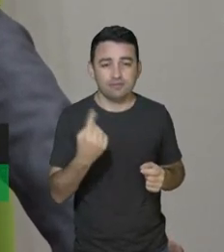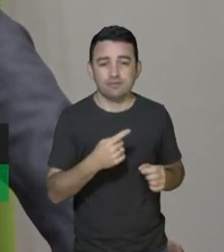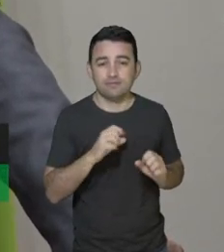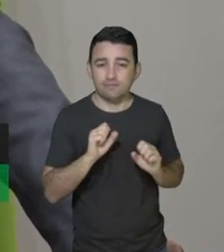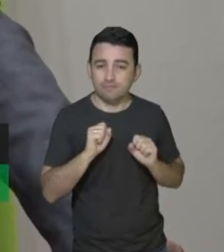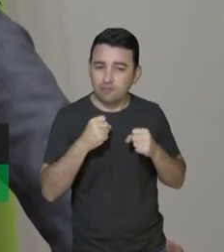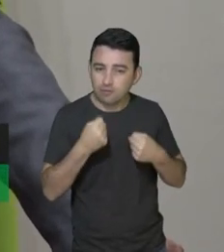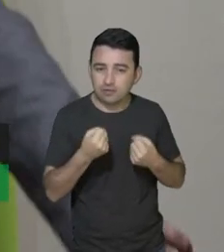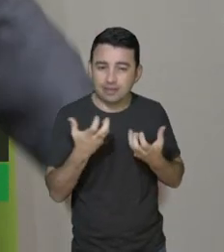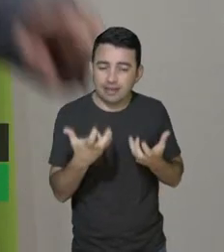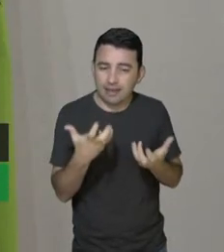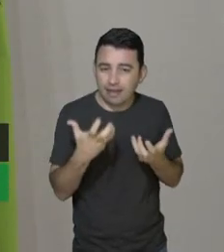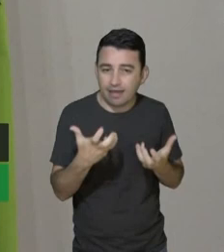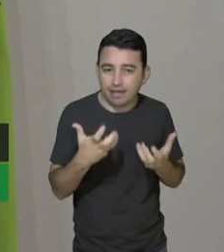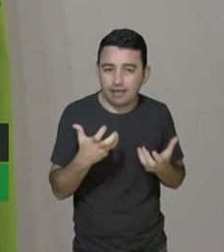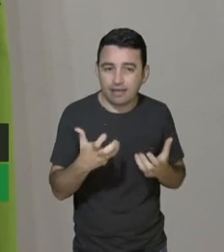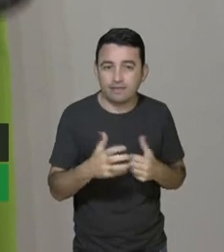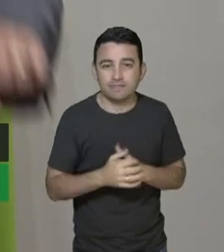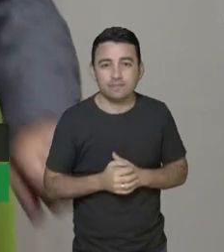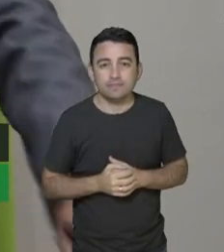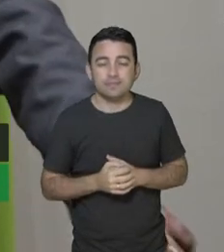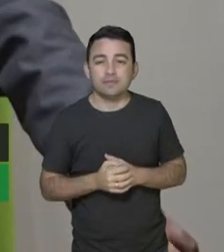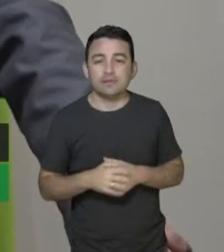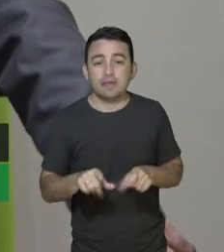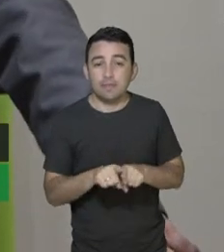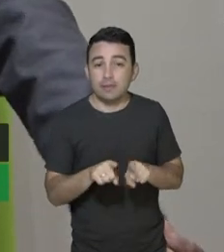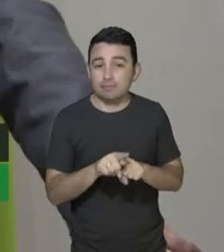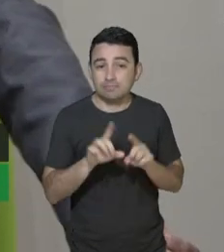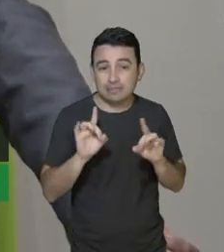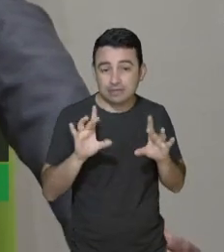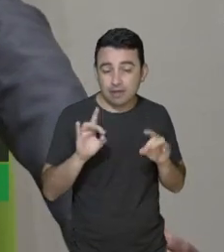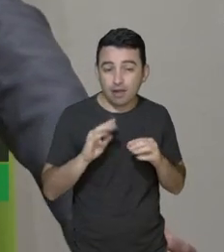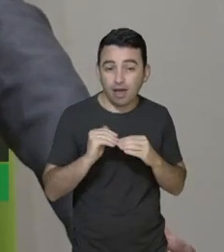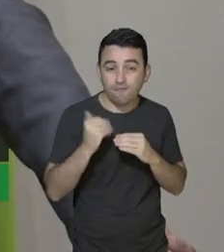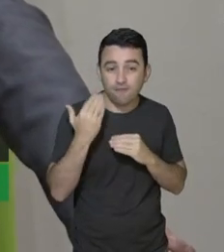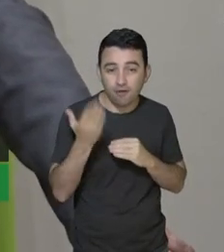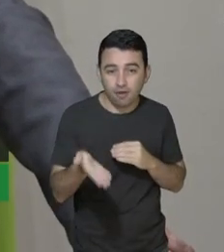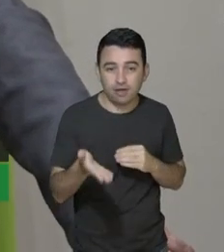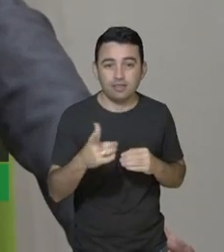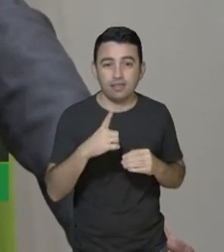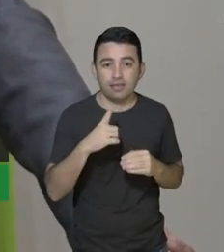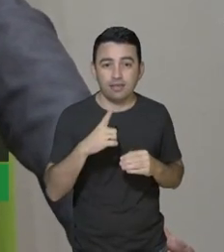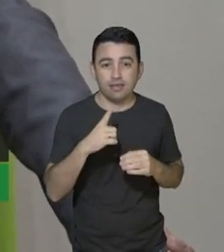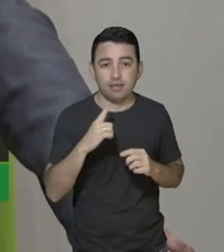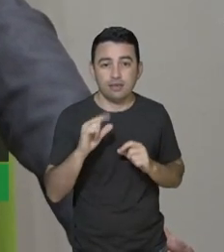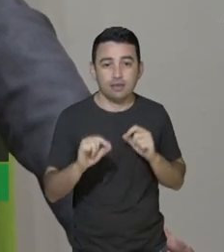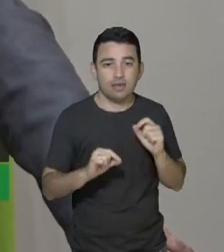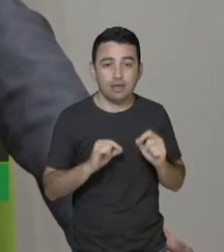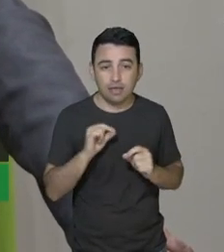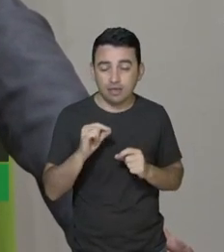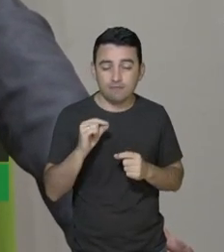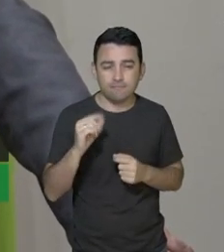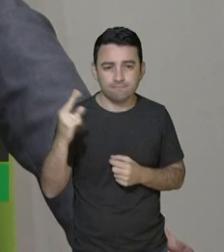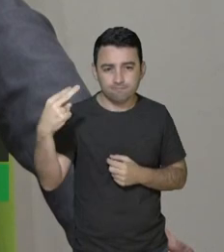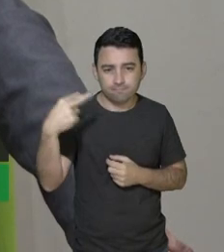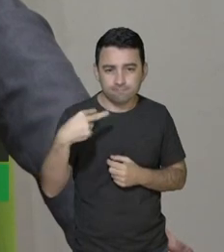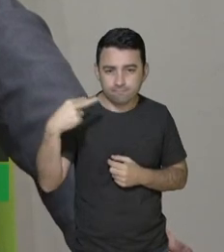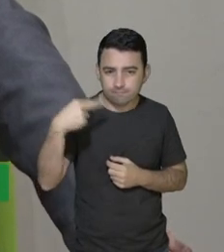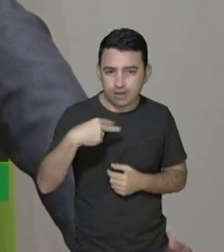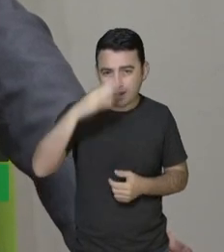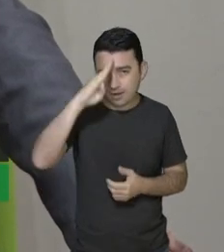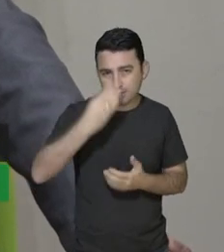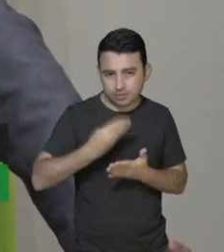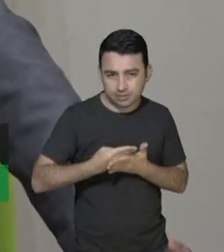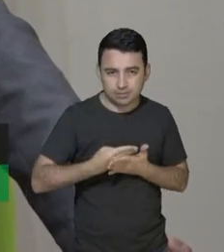dar conta delas, especialmente porque tem alguém lá de fora que está olhando para a gente, que acredita na gente,